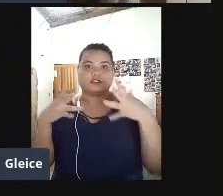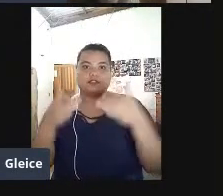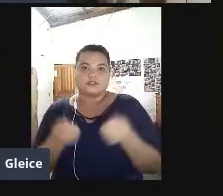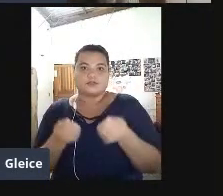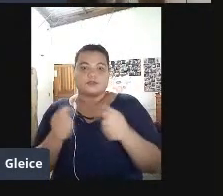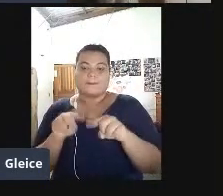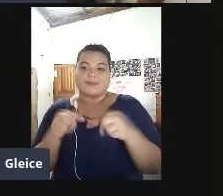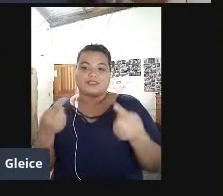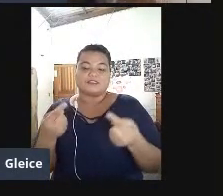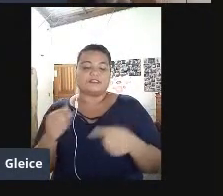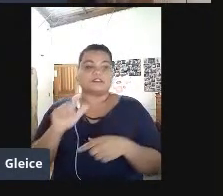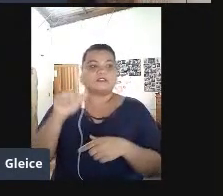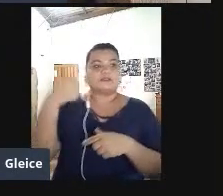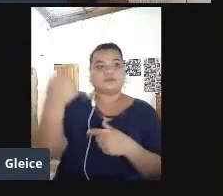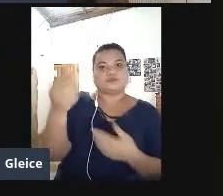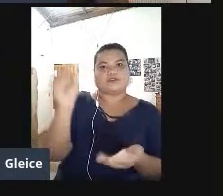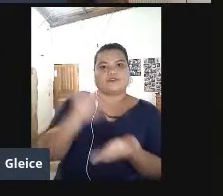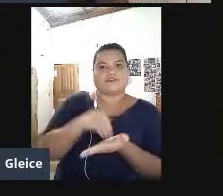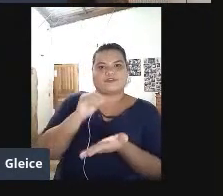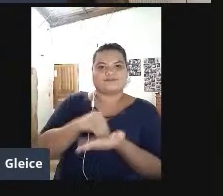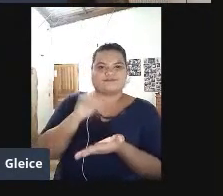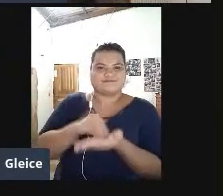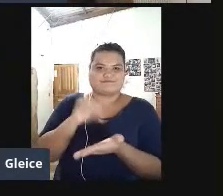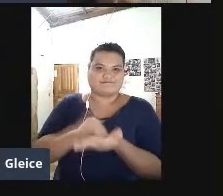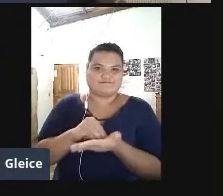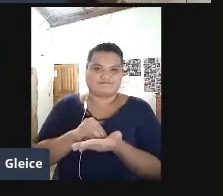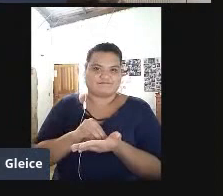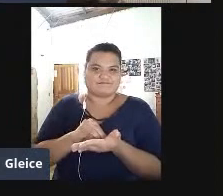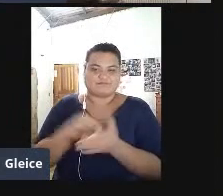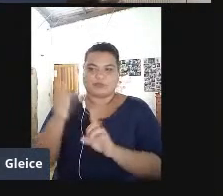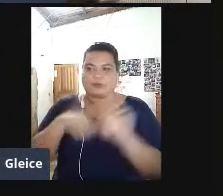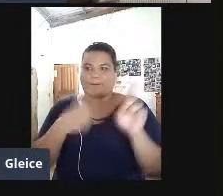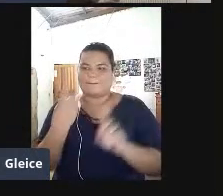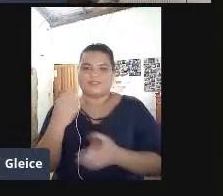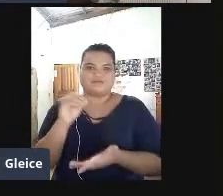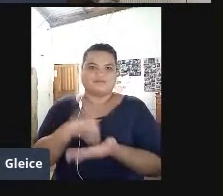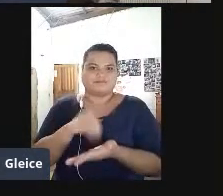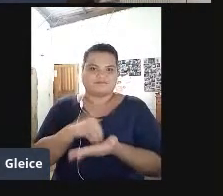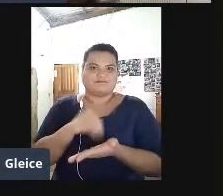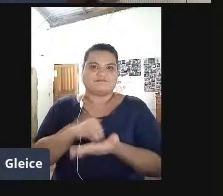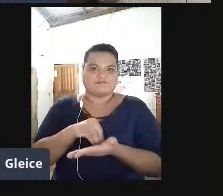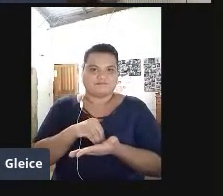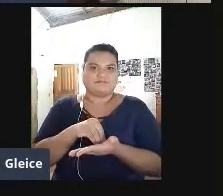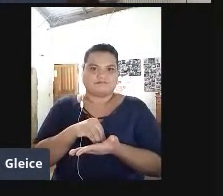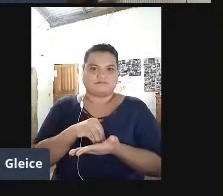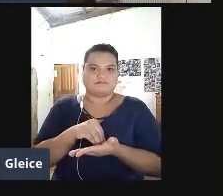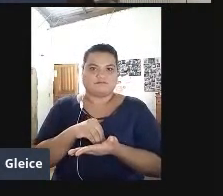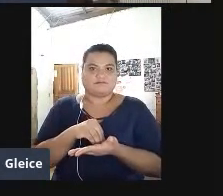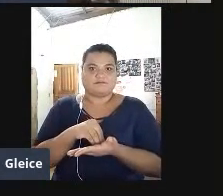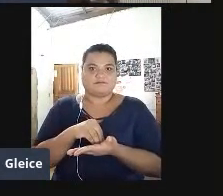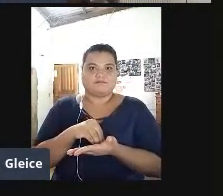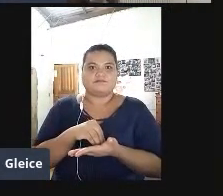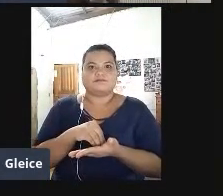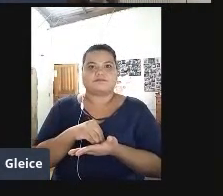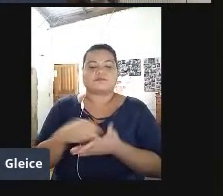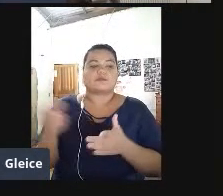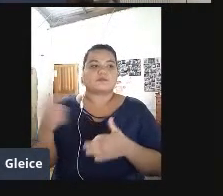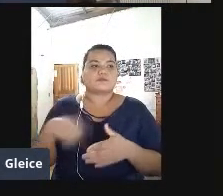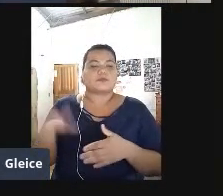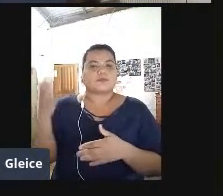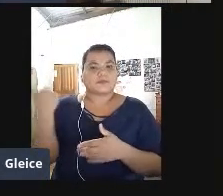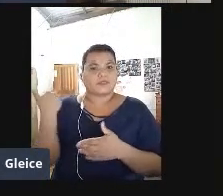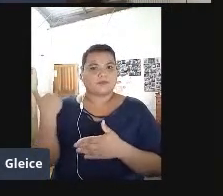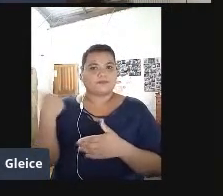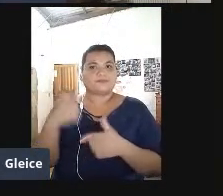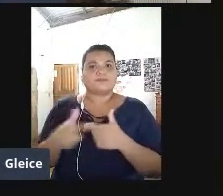que é essencial para o cuidado. Então a gente garantir isso por vias próprias foi muito interessante, né? Nós tínhamos um problema, e temos até hoje,